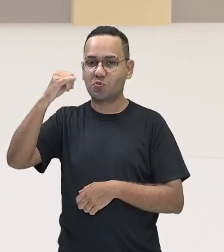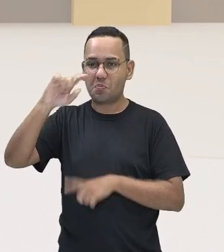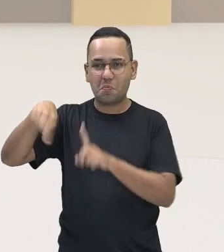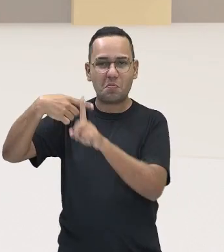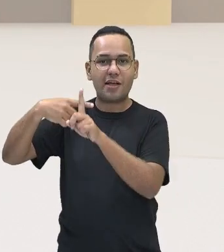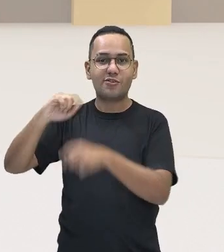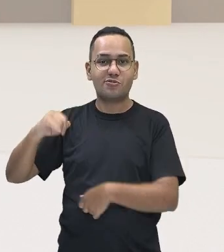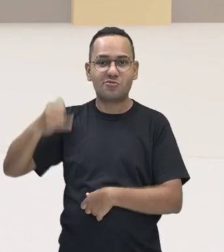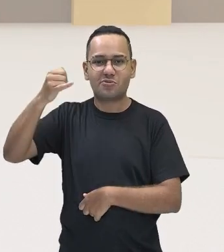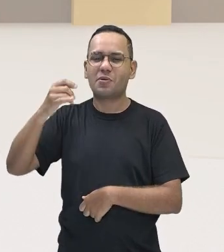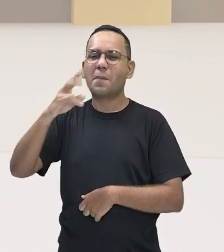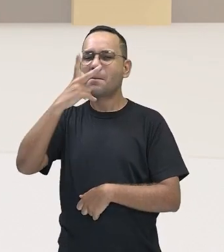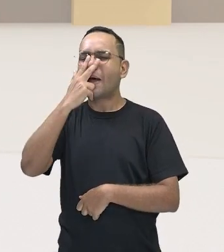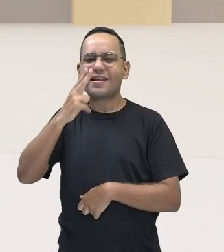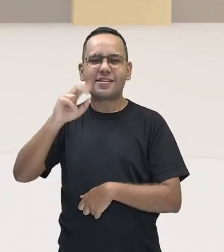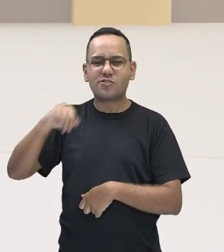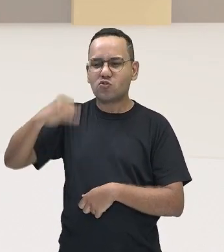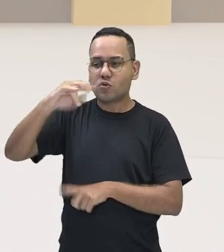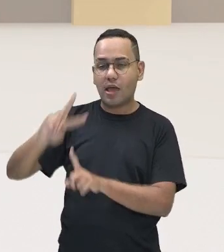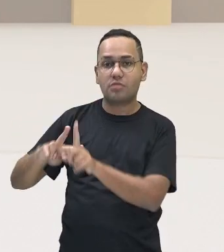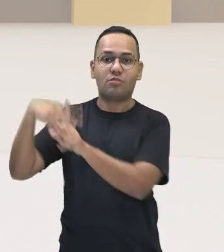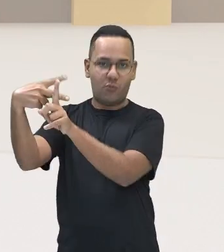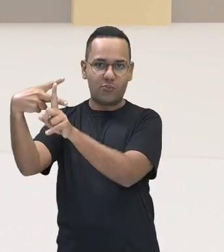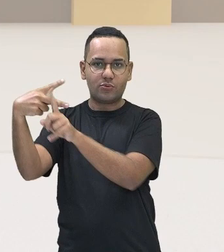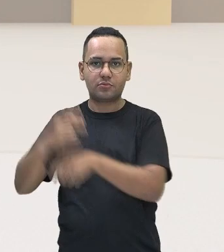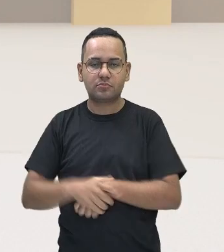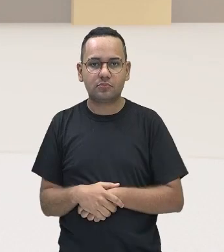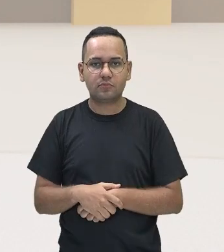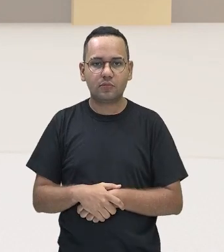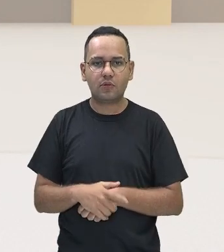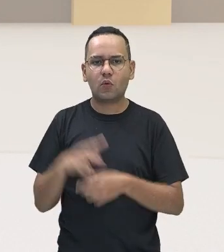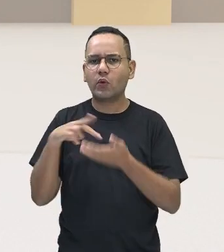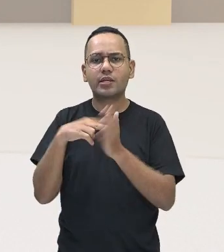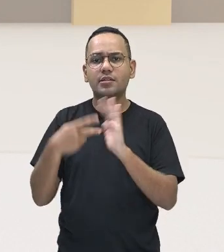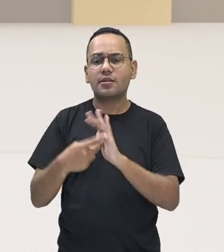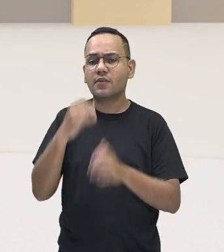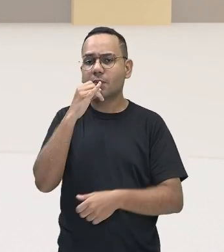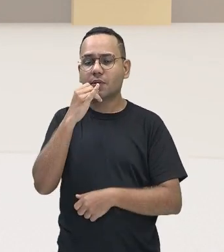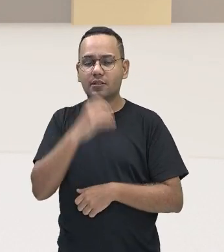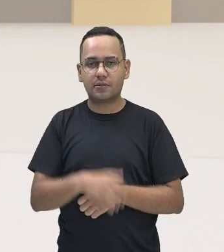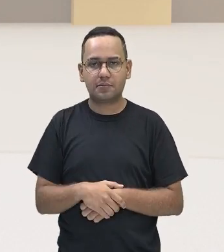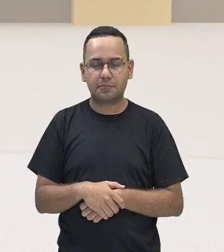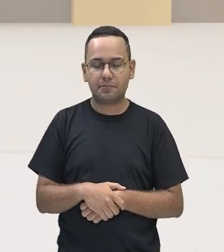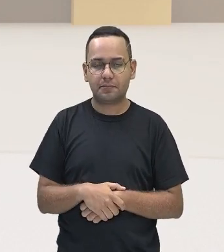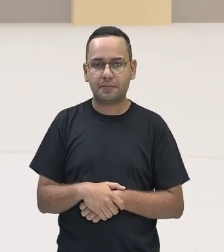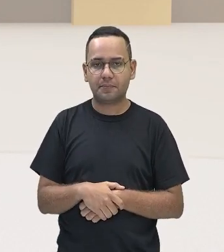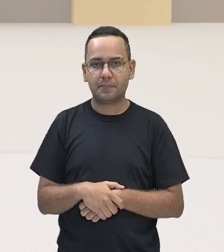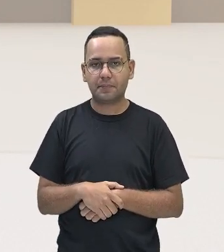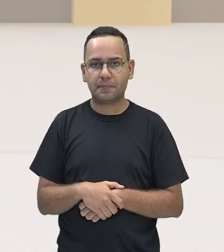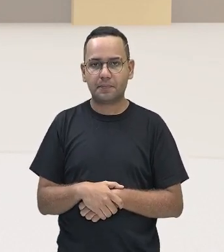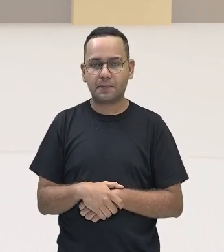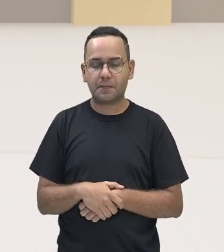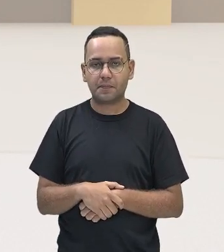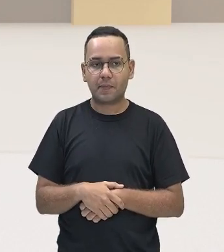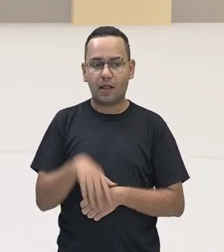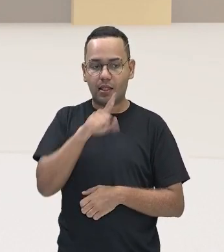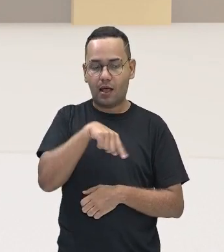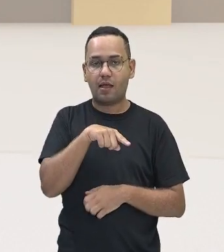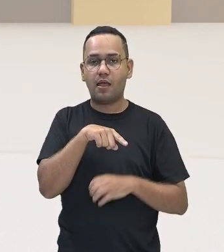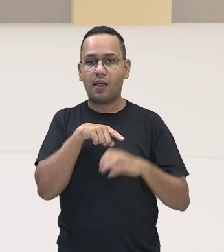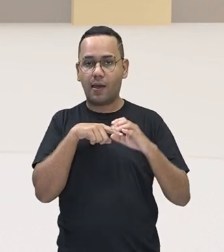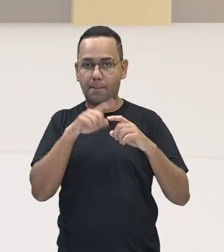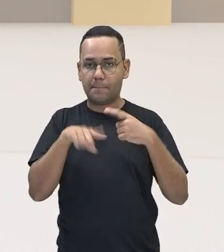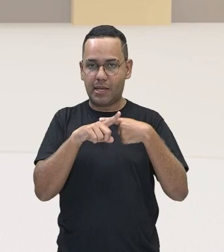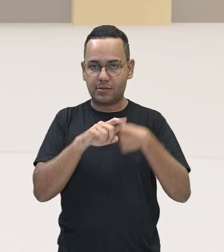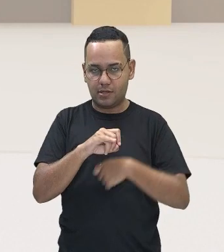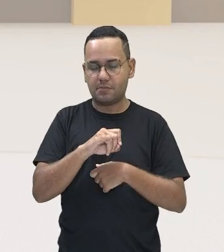juros simples, ele trata sempre em cima do capital. Já os juros compostos, ele vai sempre somando ali aqueles primeiros juros